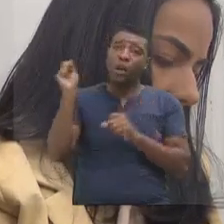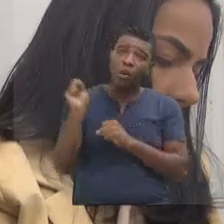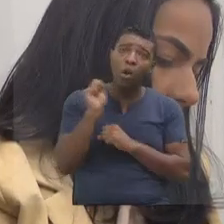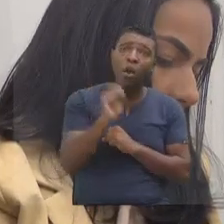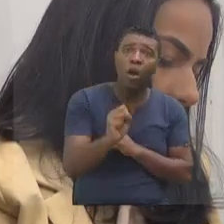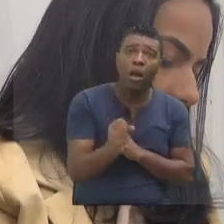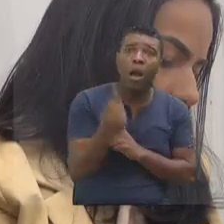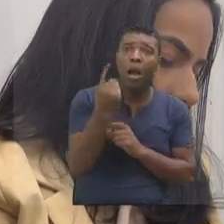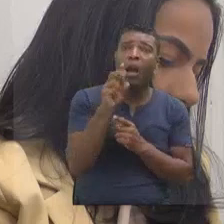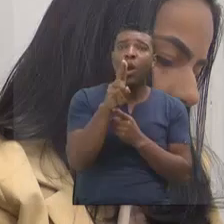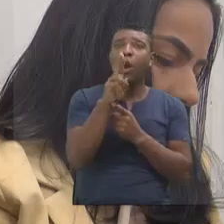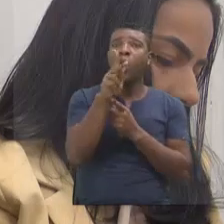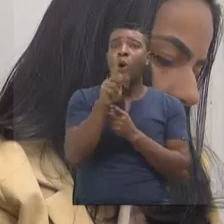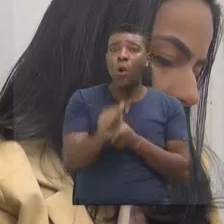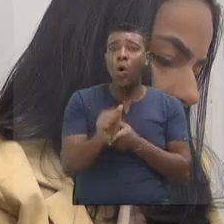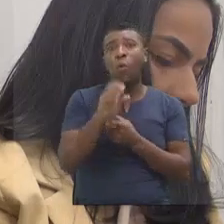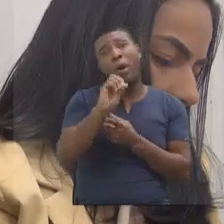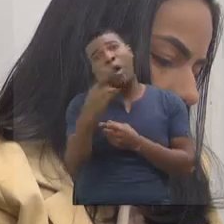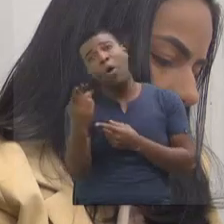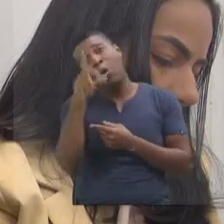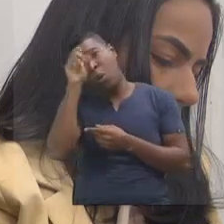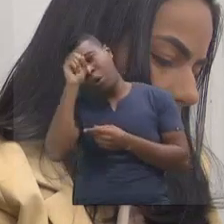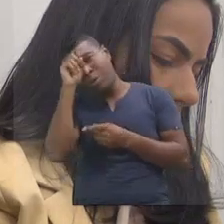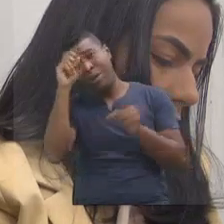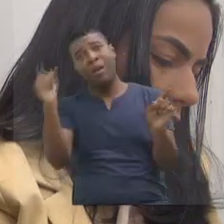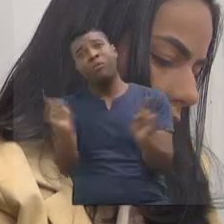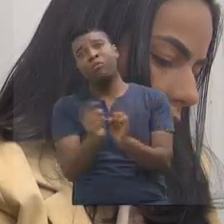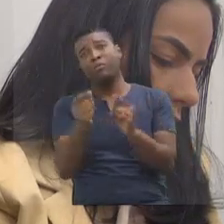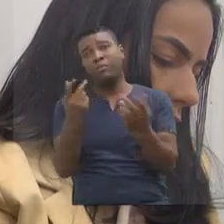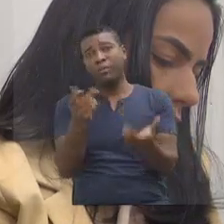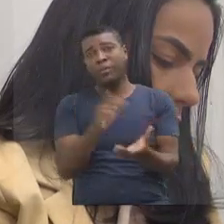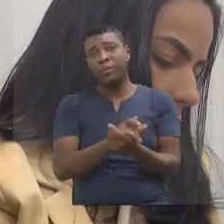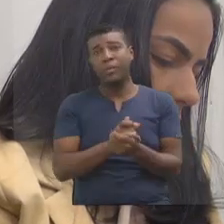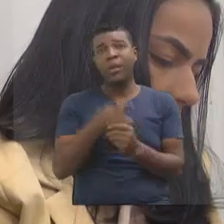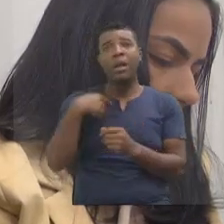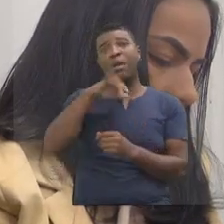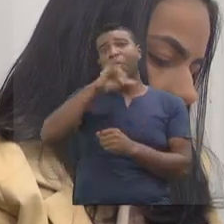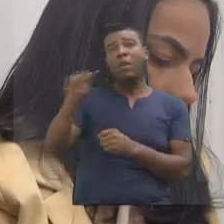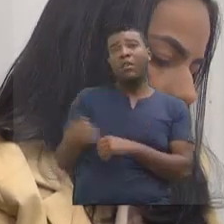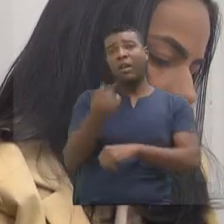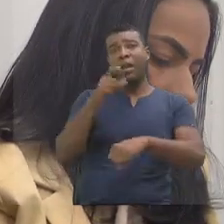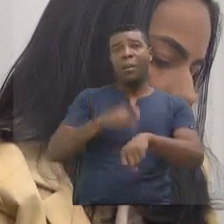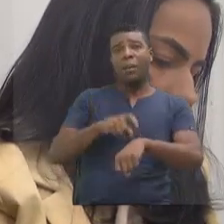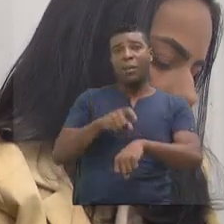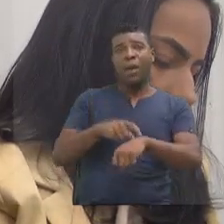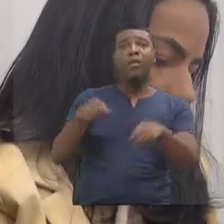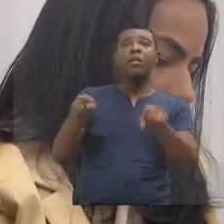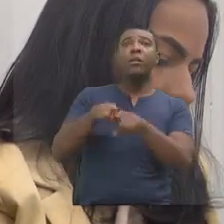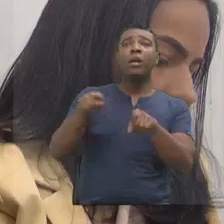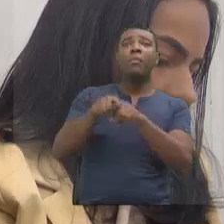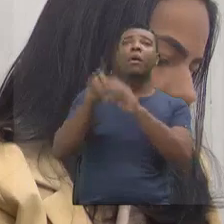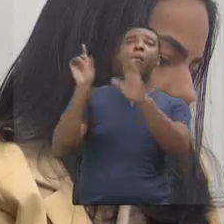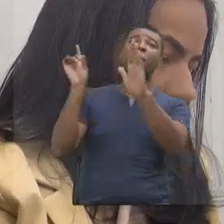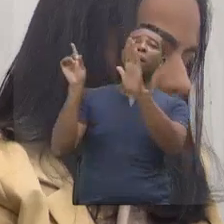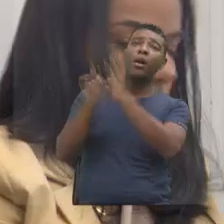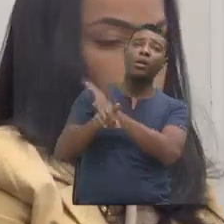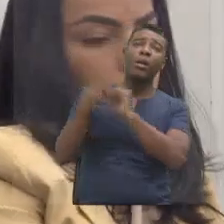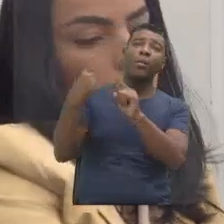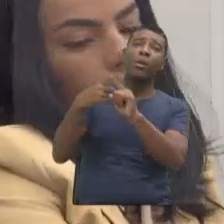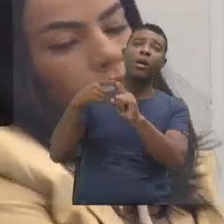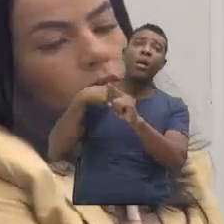uma UPA ou um hospital de pequeno porte quer aproveitar o momento e também perguntar porque eu não